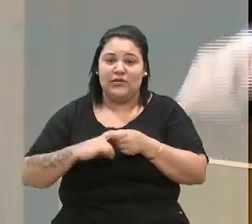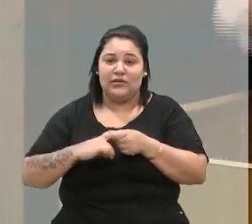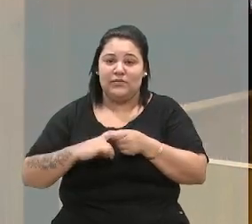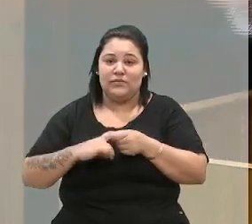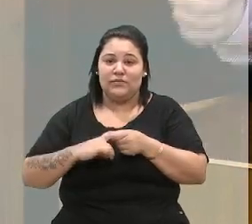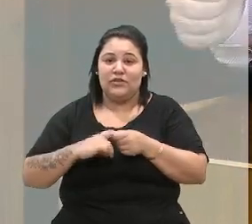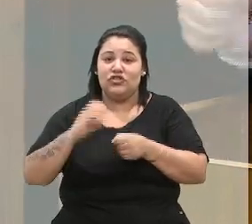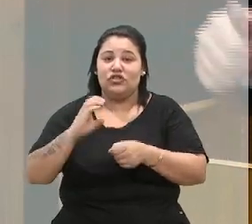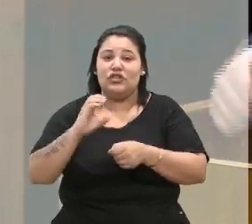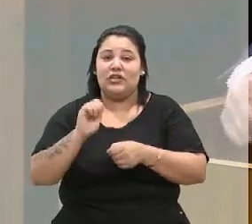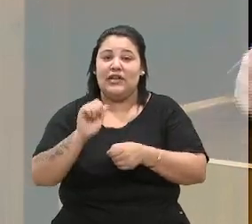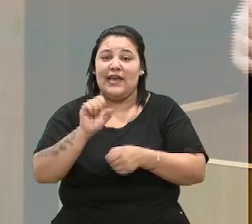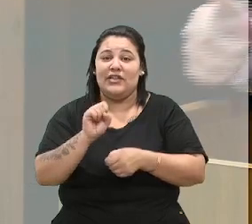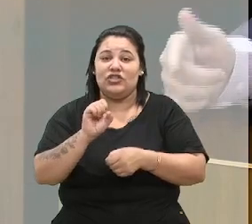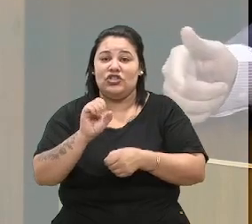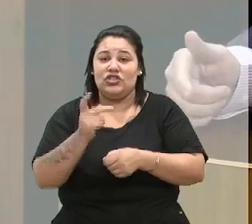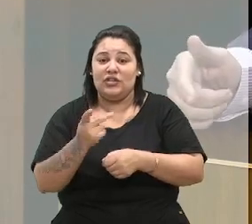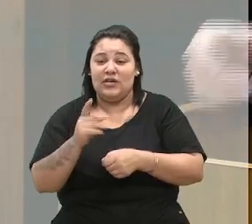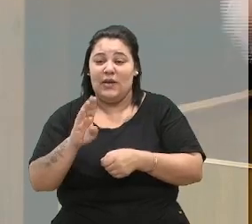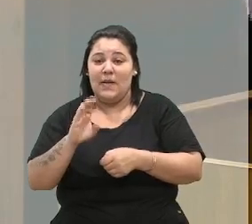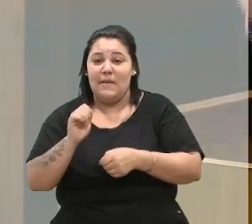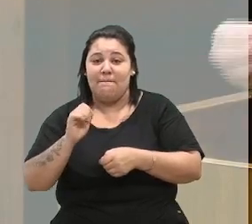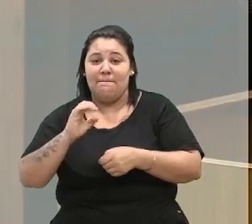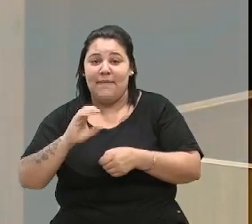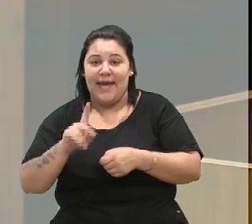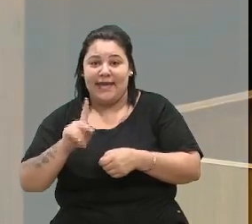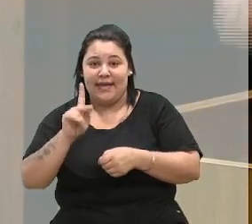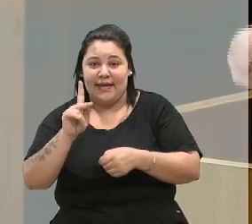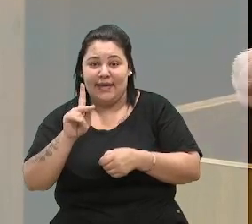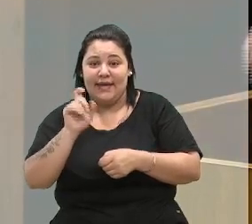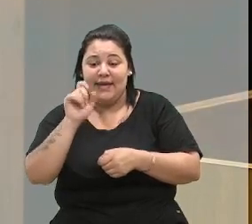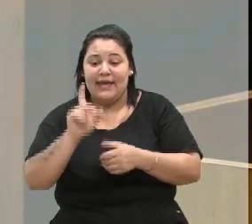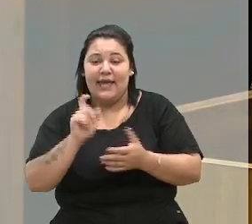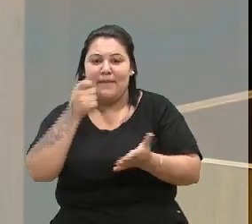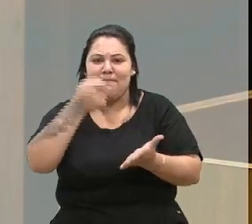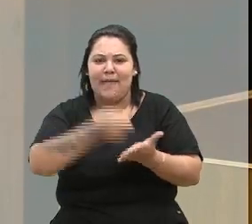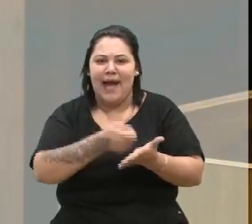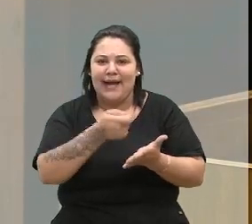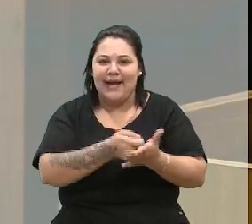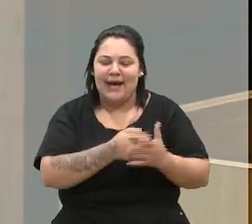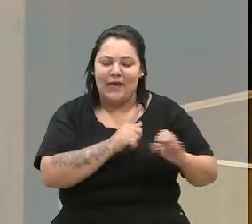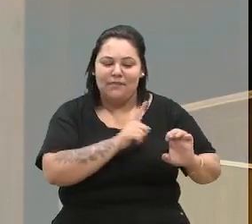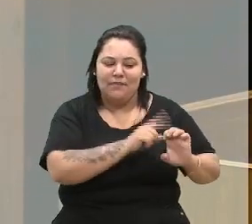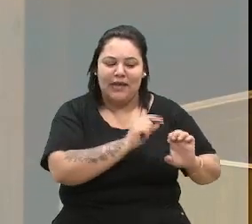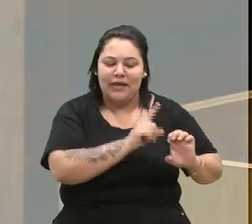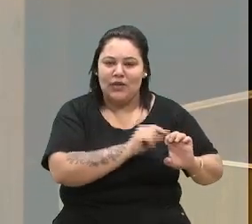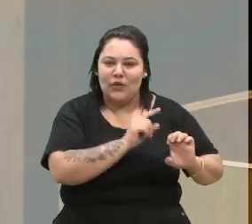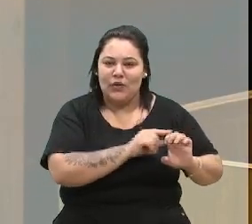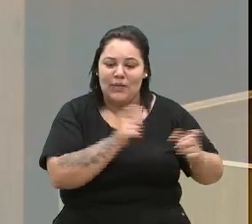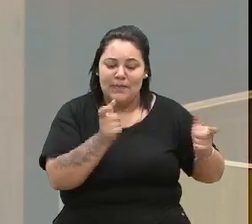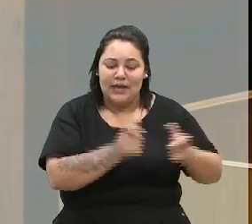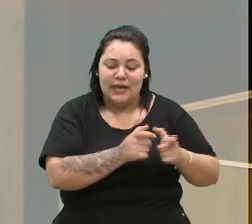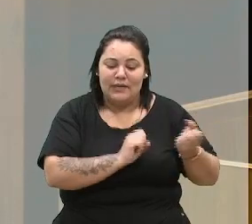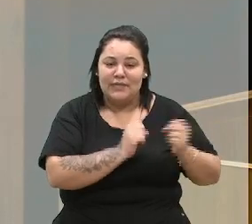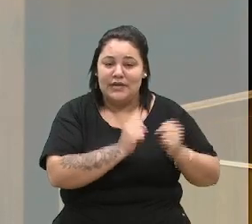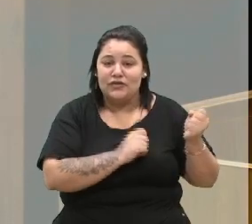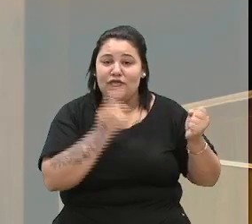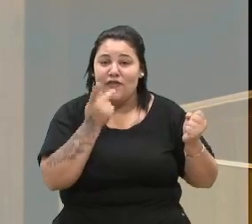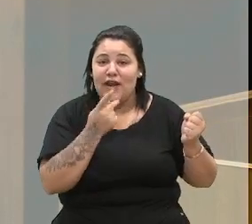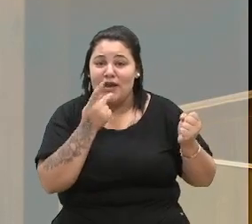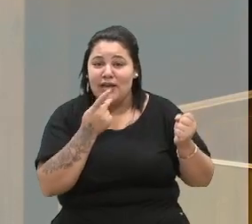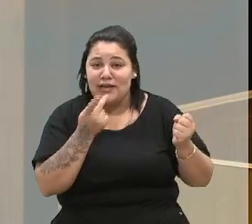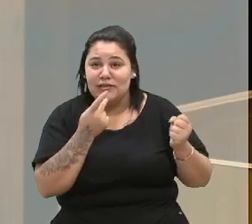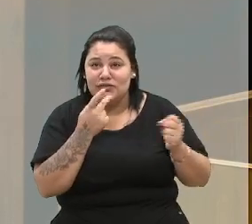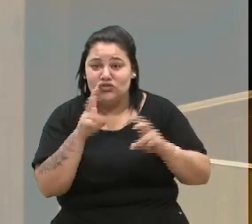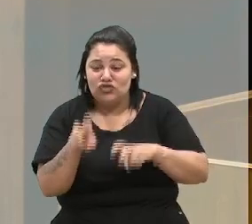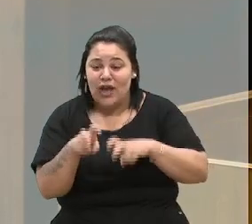O profissional liberal, a MEI, vereador Fantinel, comida, agronegócio. Estou falando de arroz, estou falando